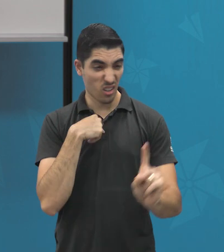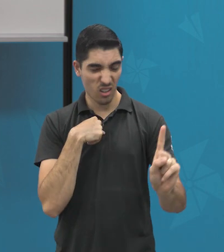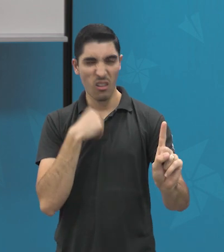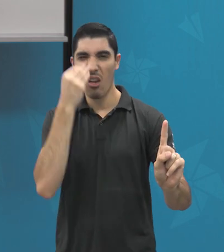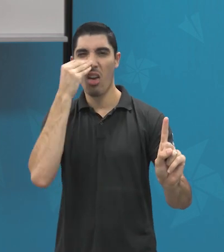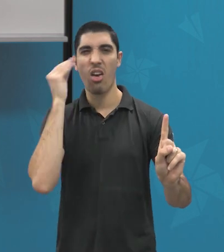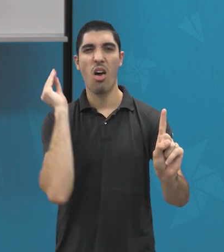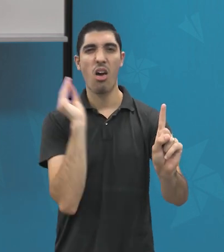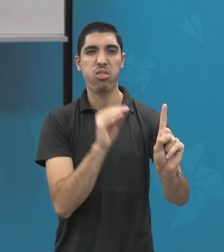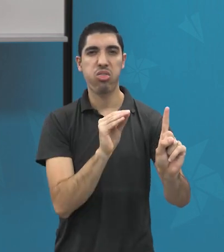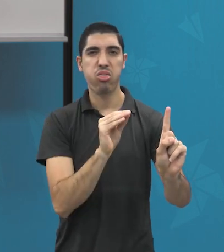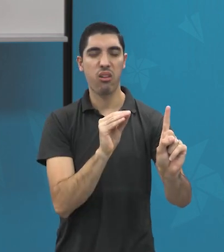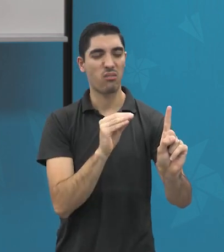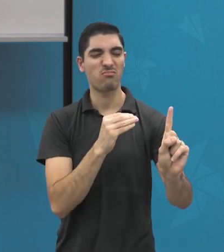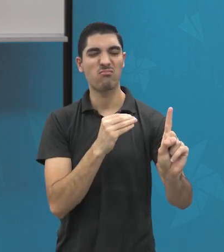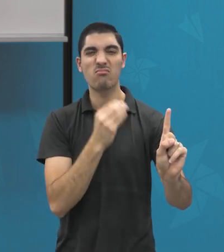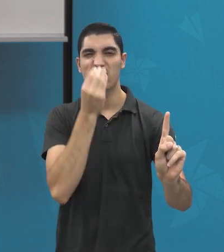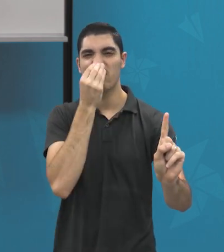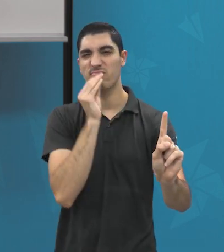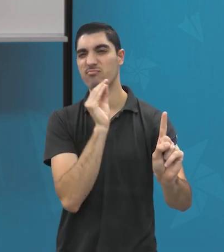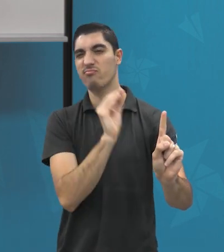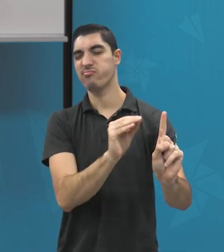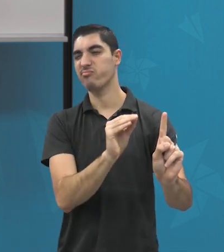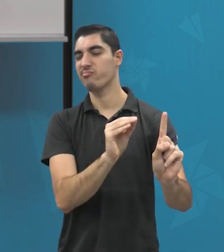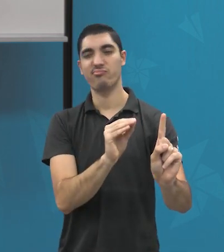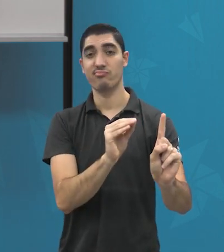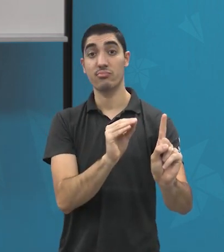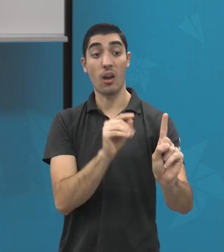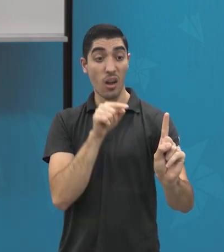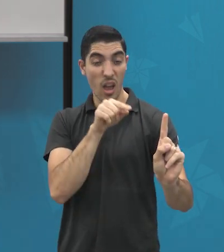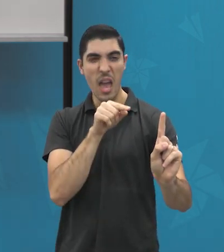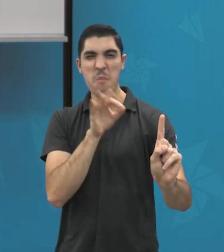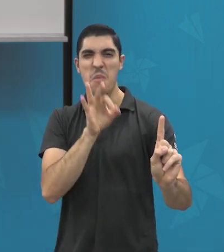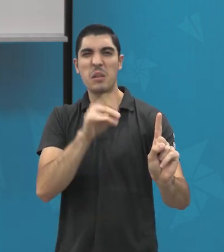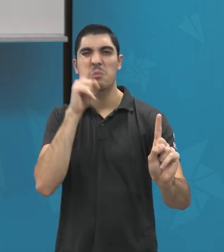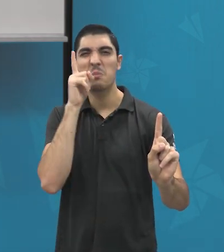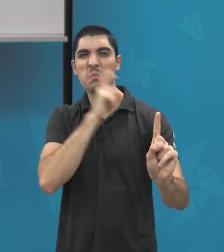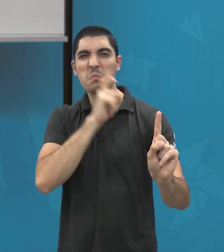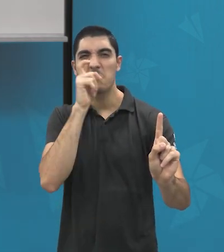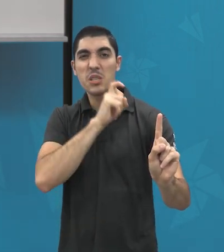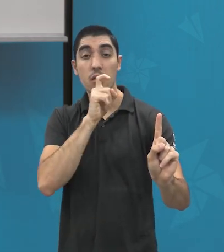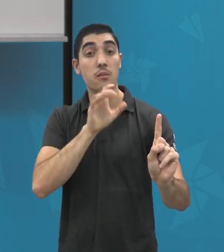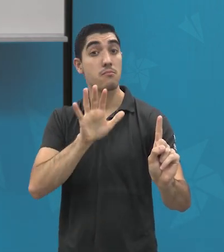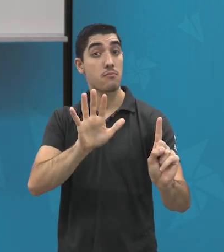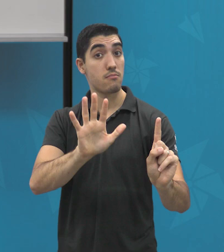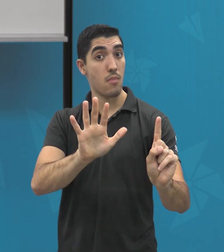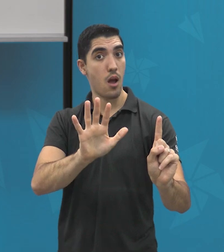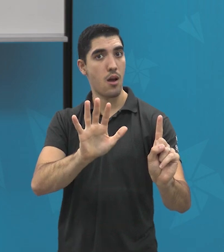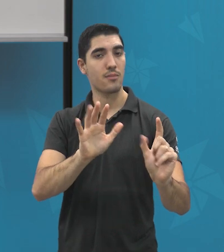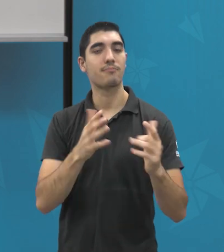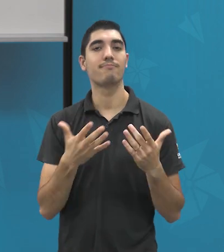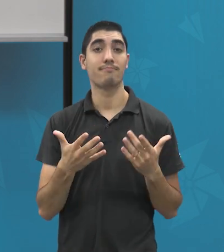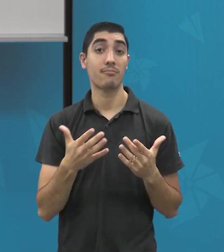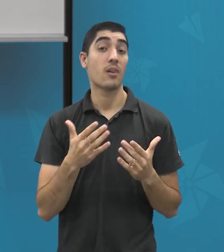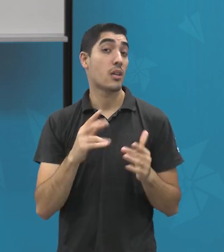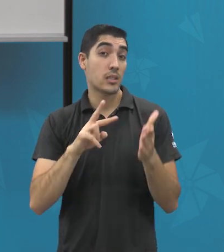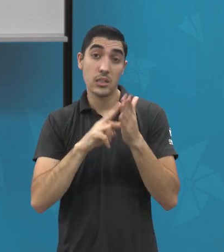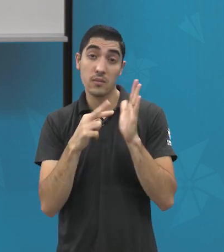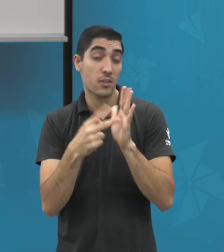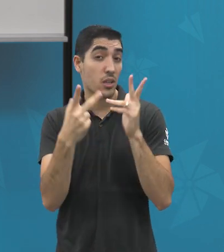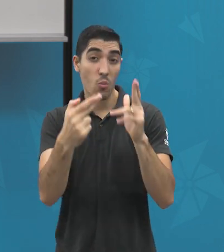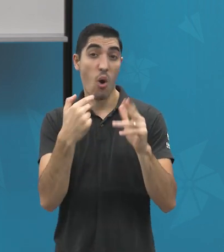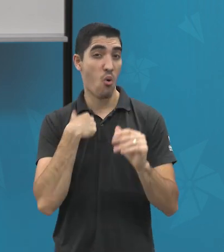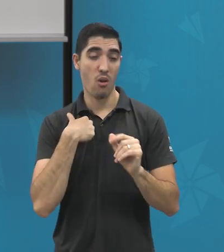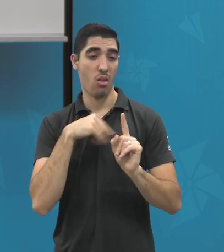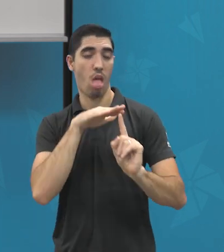opinião, mesmo considerando que ela seja mentirosa, seria uma forma de